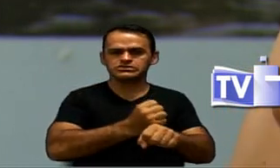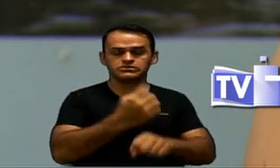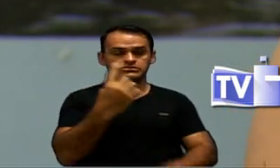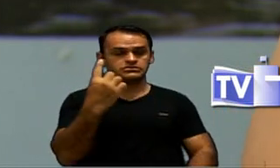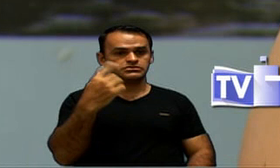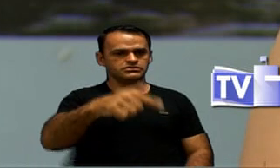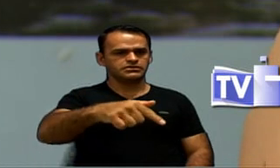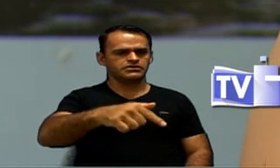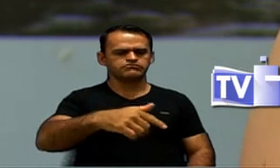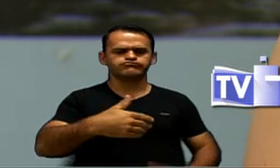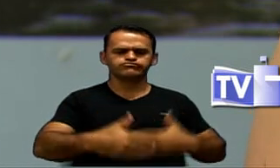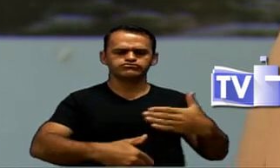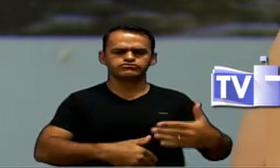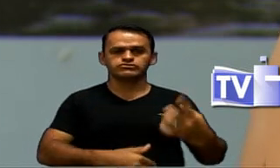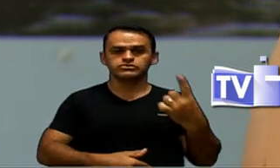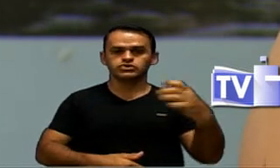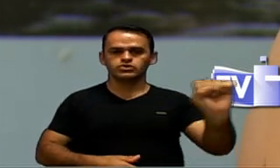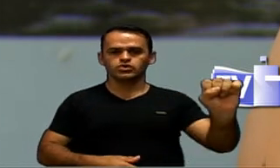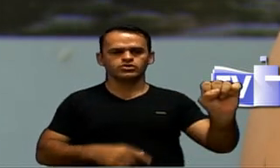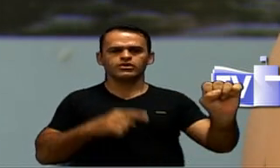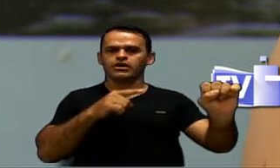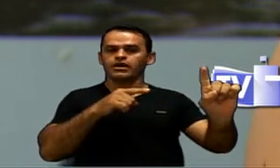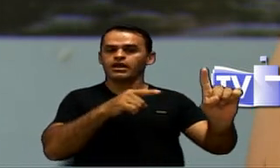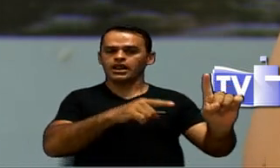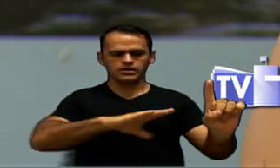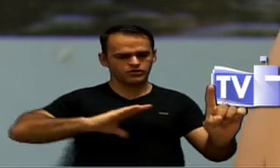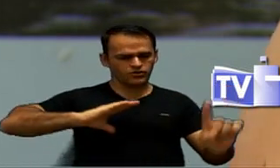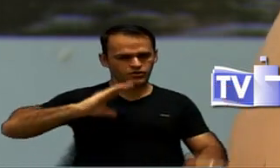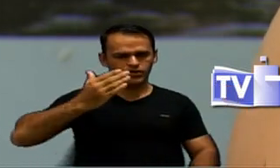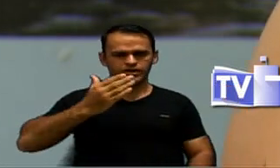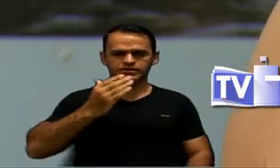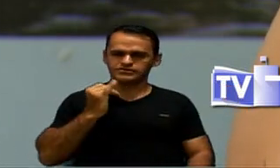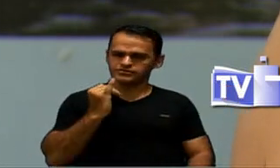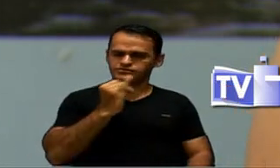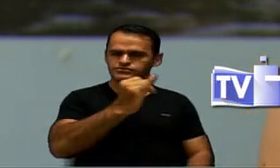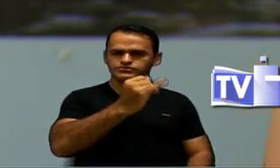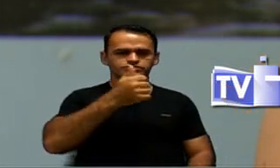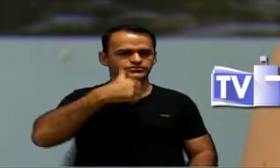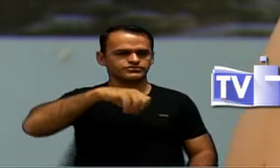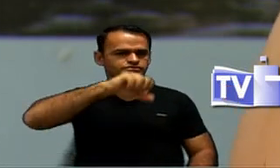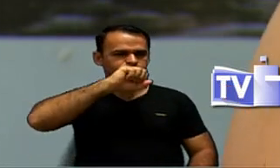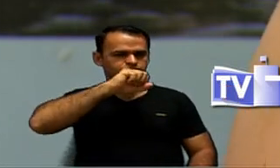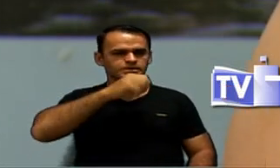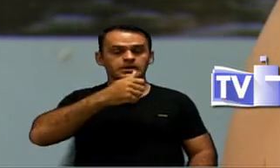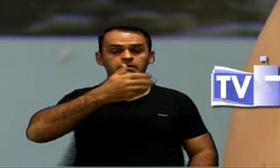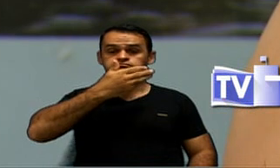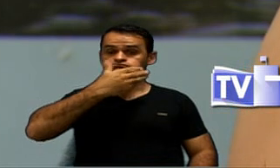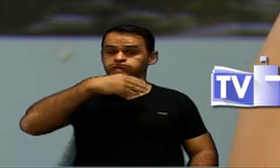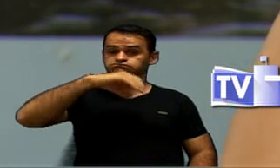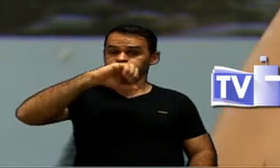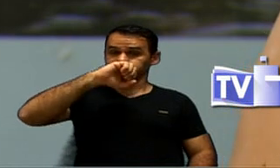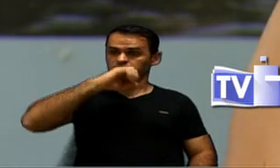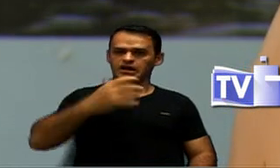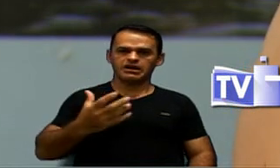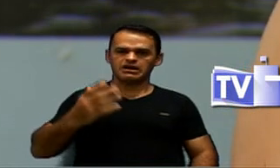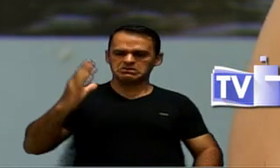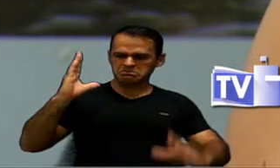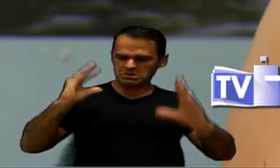Aí ela fez 18 anos e teve coragem de denunciar para a mãe que estava sendo abusada por esse pai desde os 9 anos de